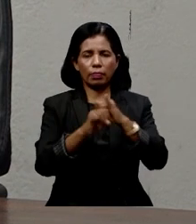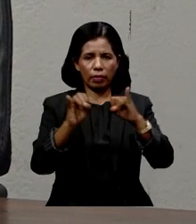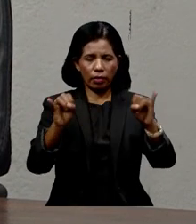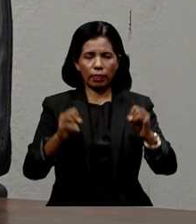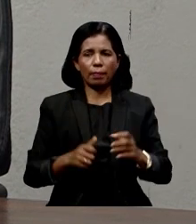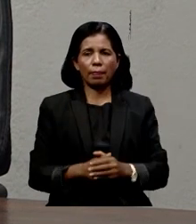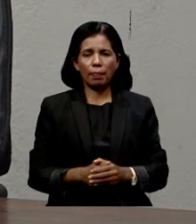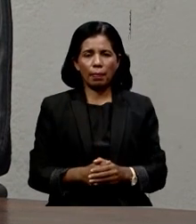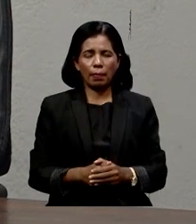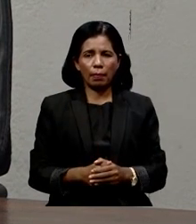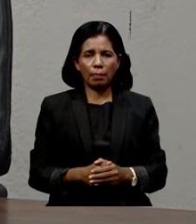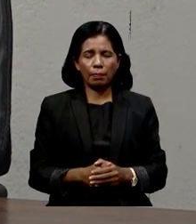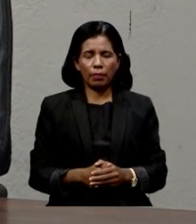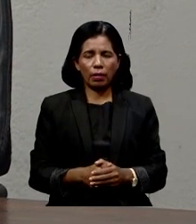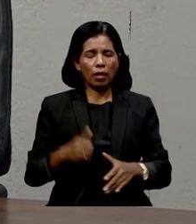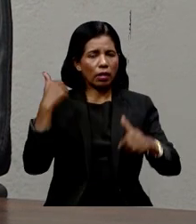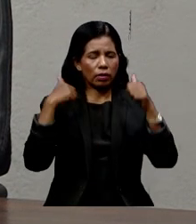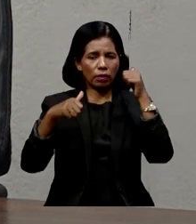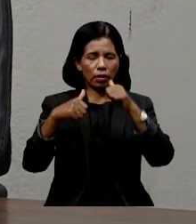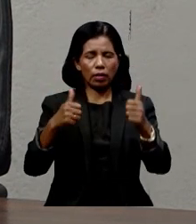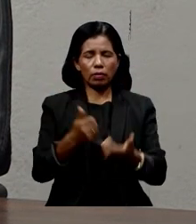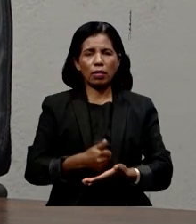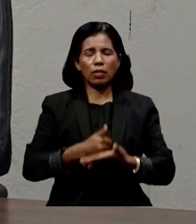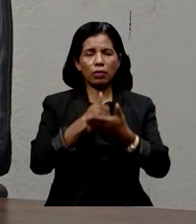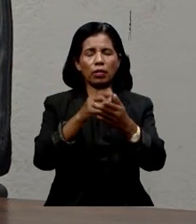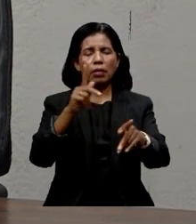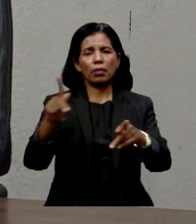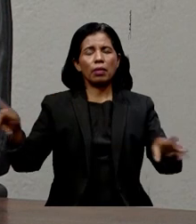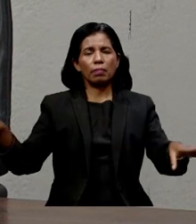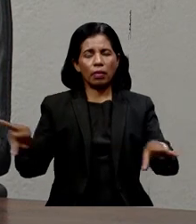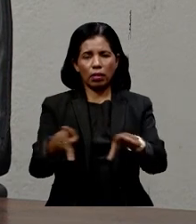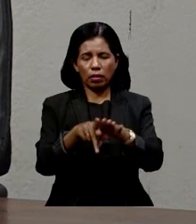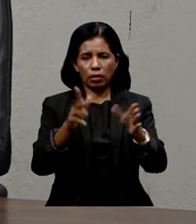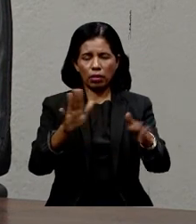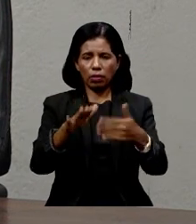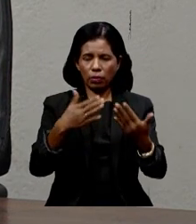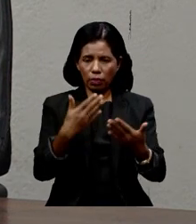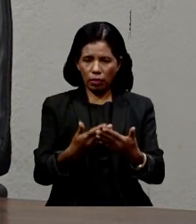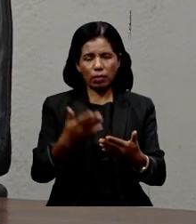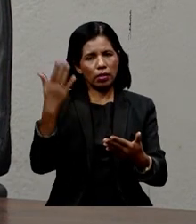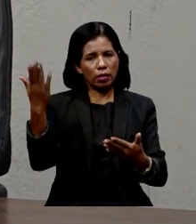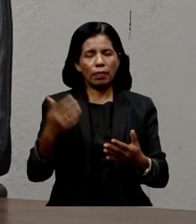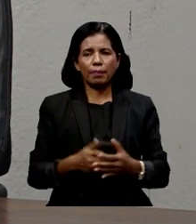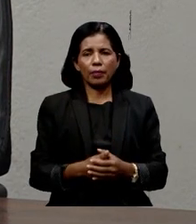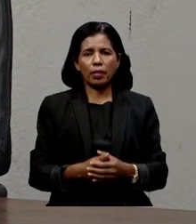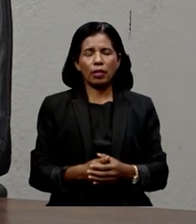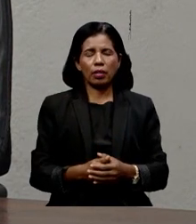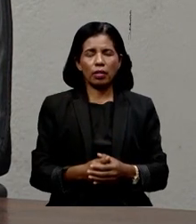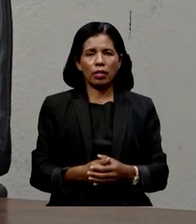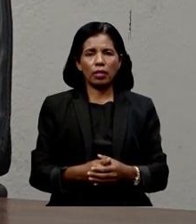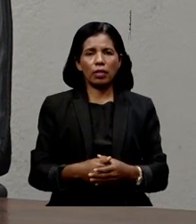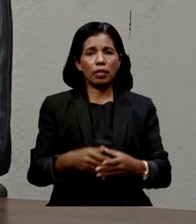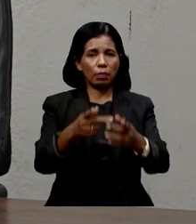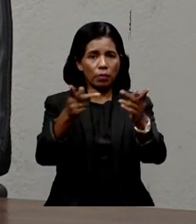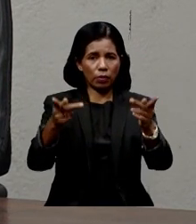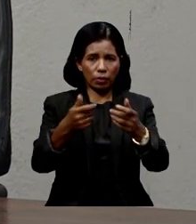A atividade né, tu ajuda e ter a população, o participante, certo? E a posto e daí, né?